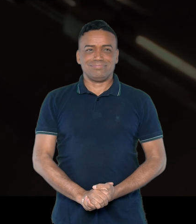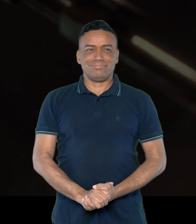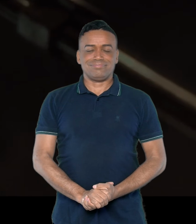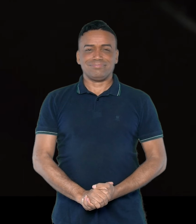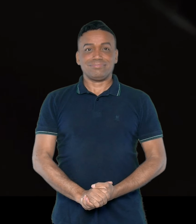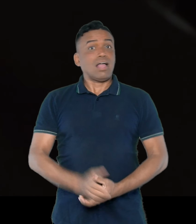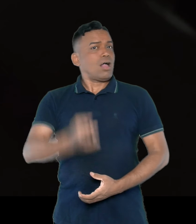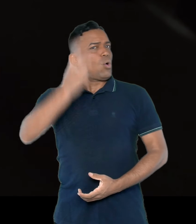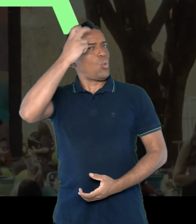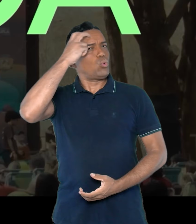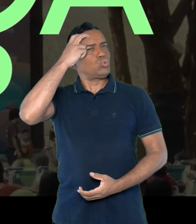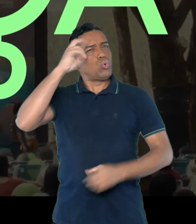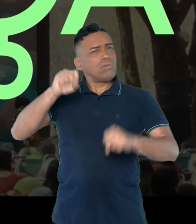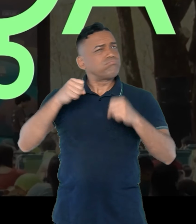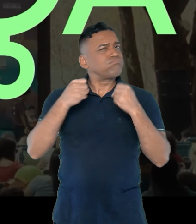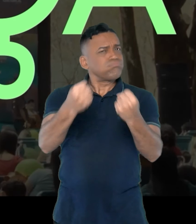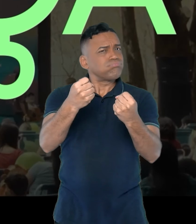A cultura é uma